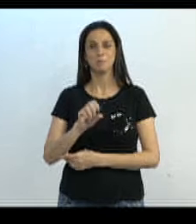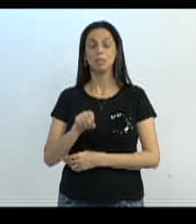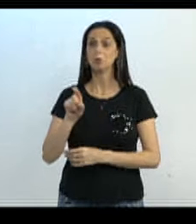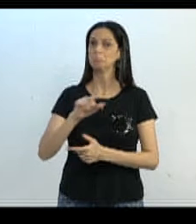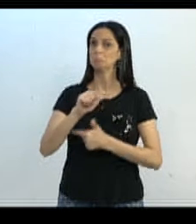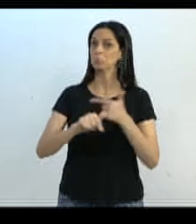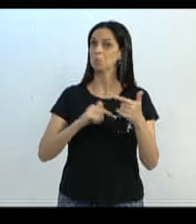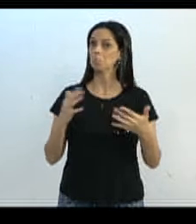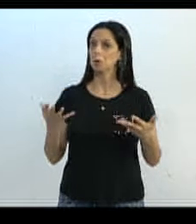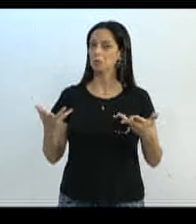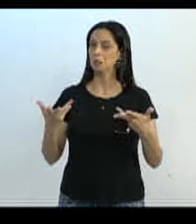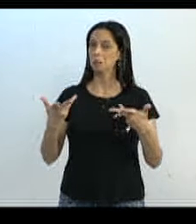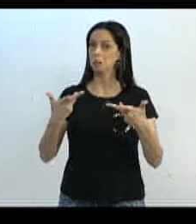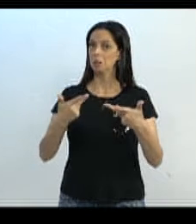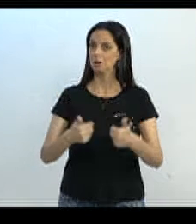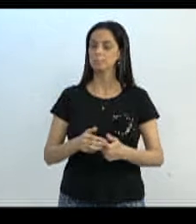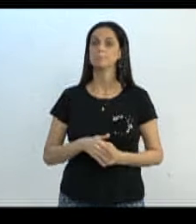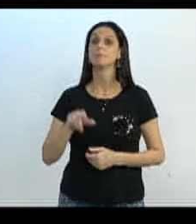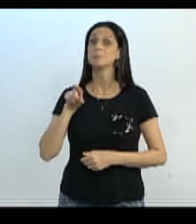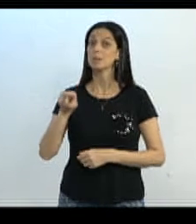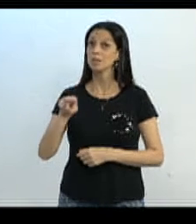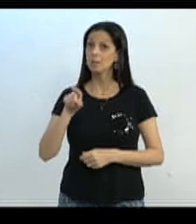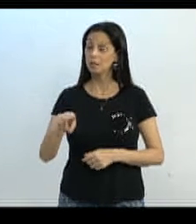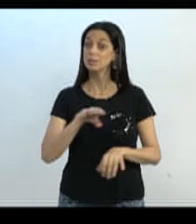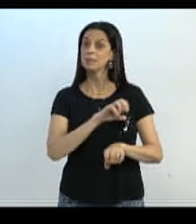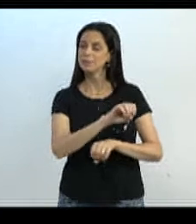excelente trabalho, além de ser um grande formador,